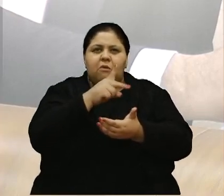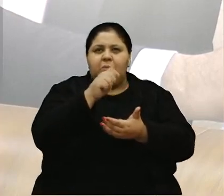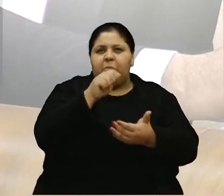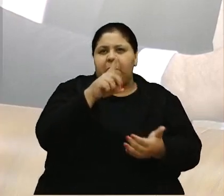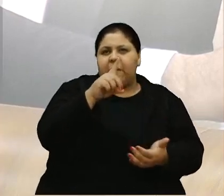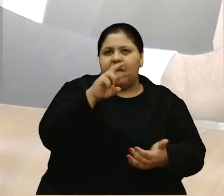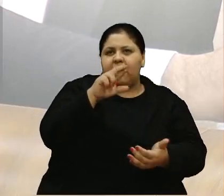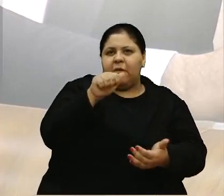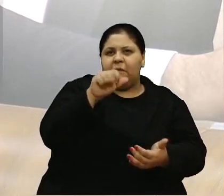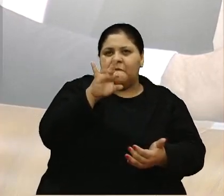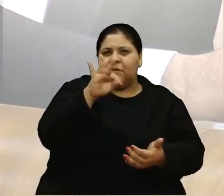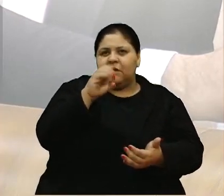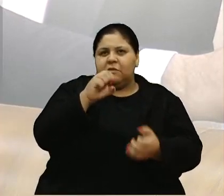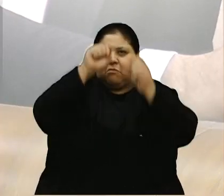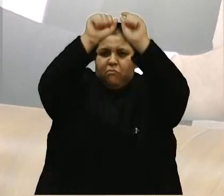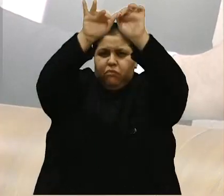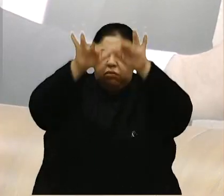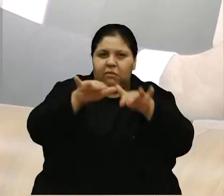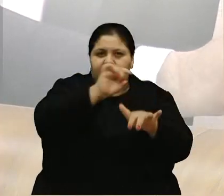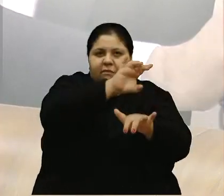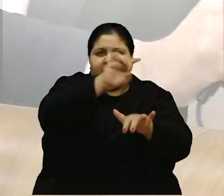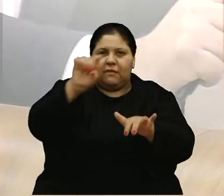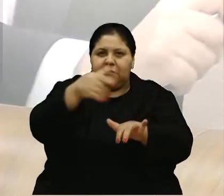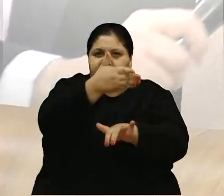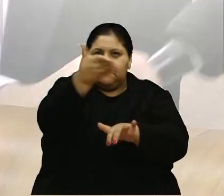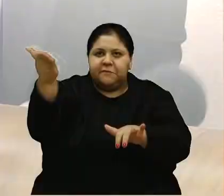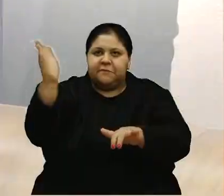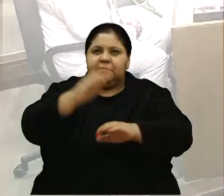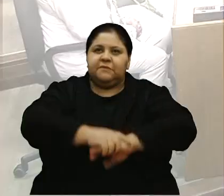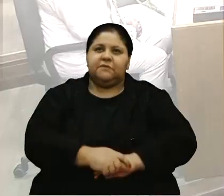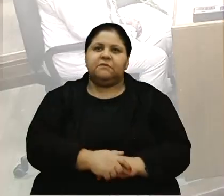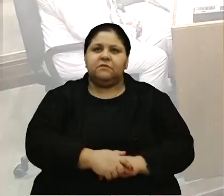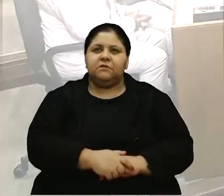basta misericórdia na cabeça de cada um de vocês.